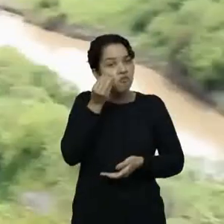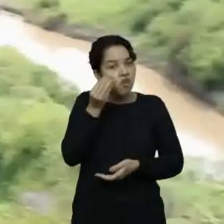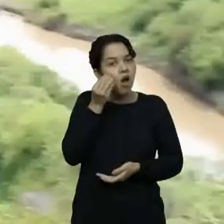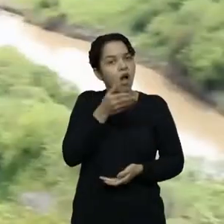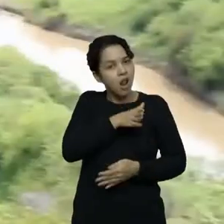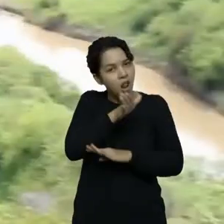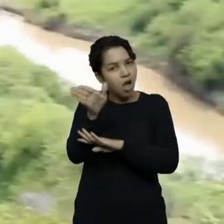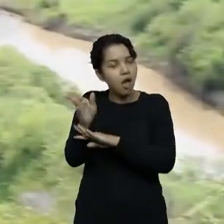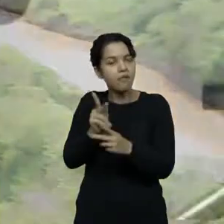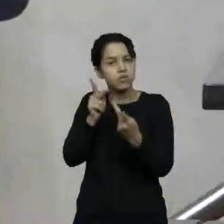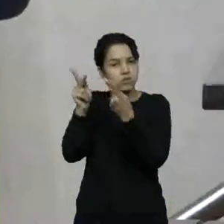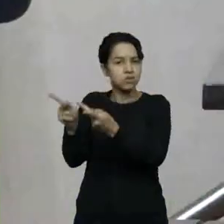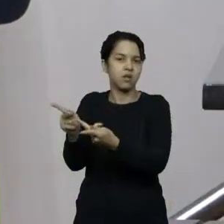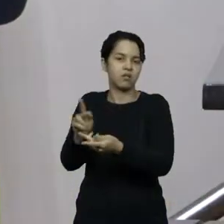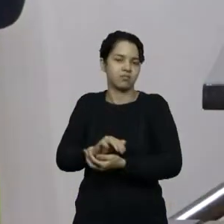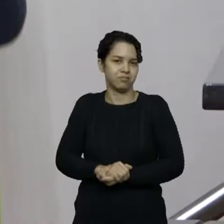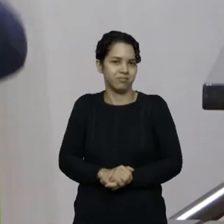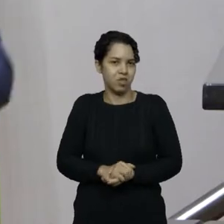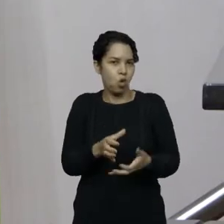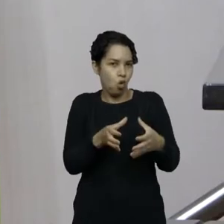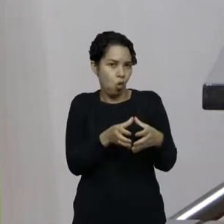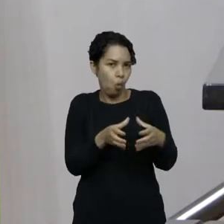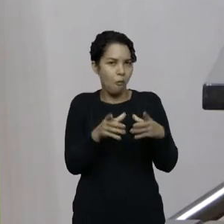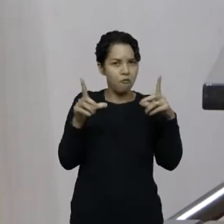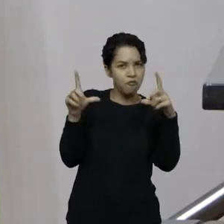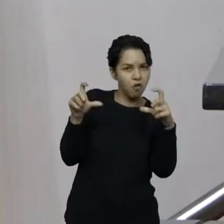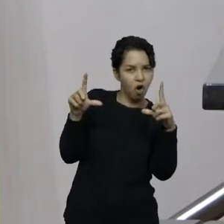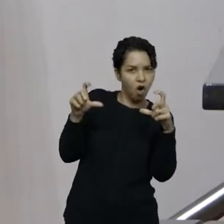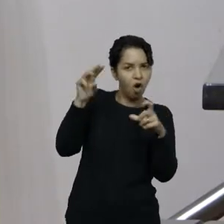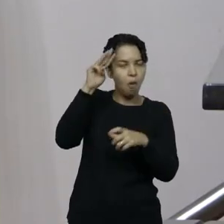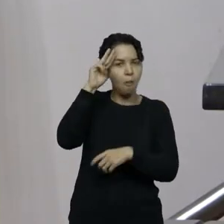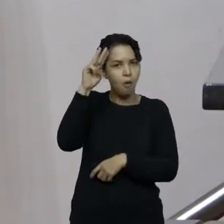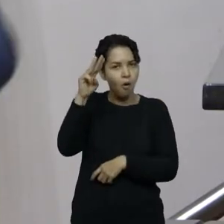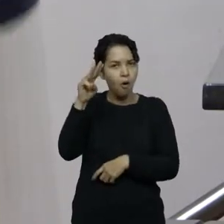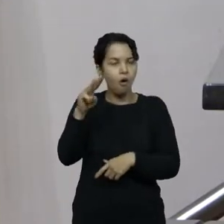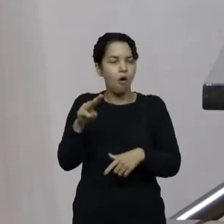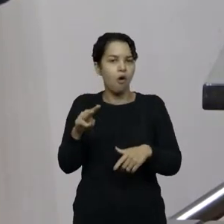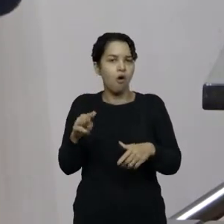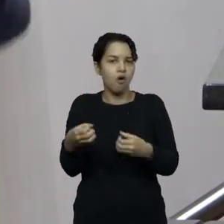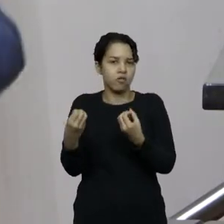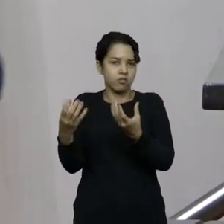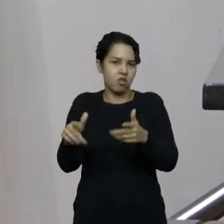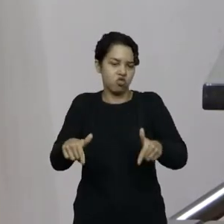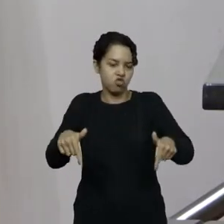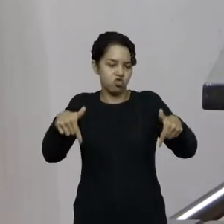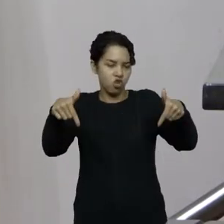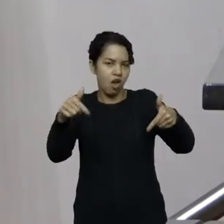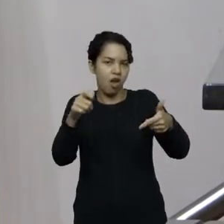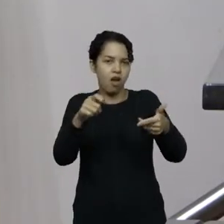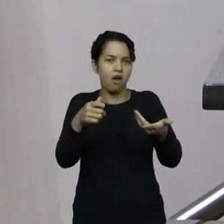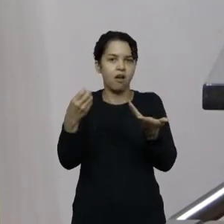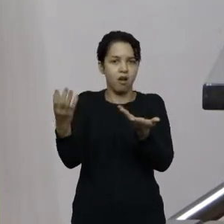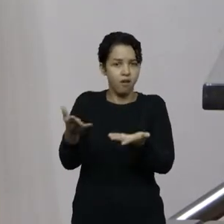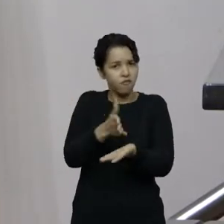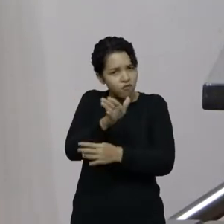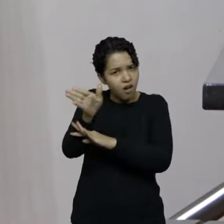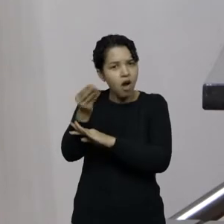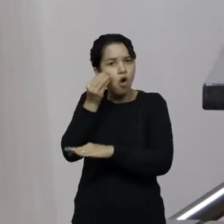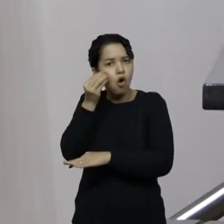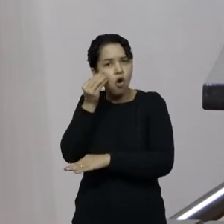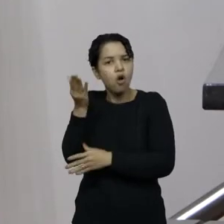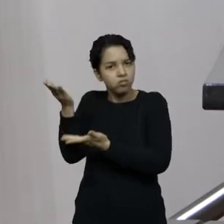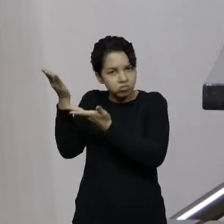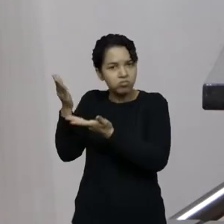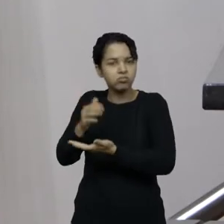seu bater a turminha que tira foto com Moisés entregando o cheque com conhecer uma rádios é bater Ah